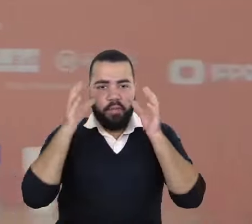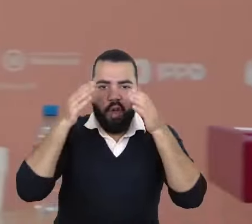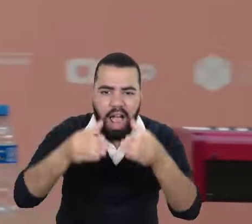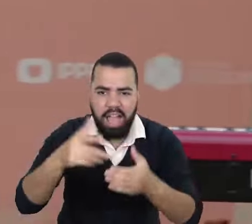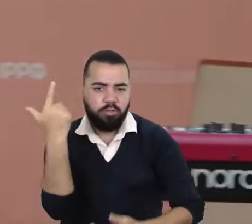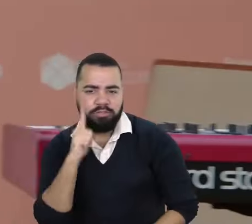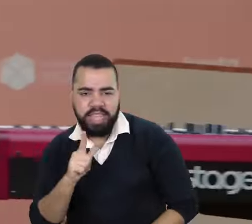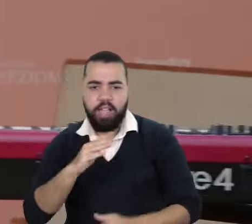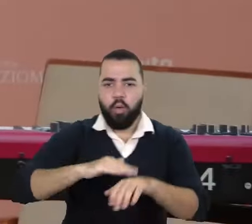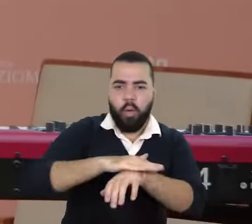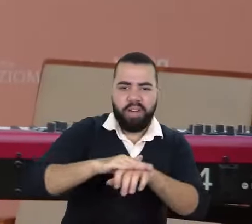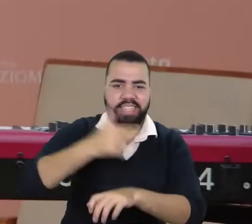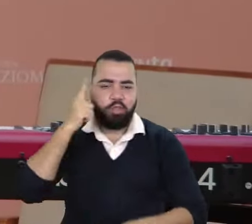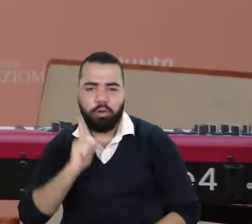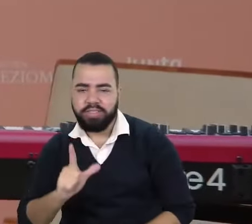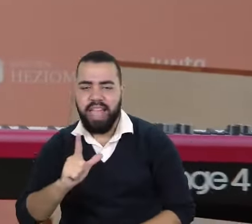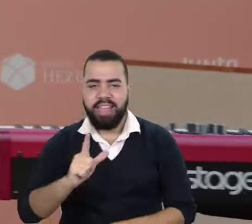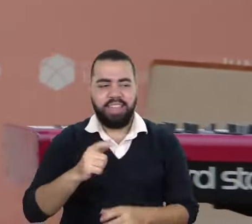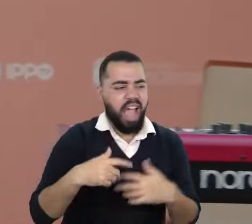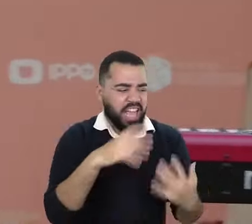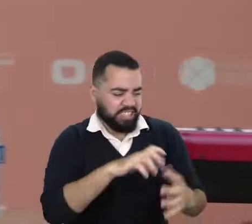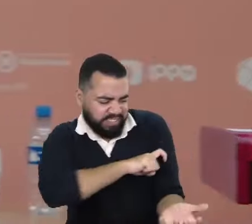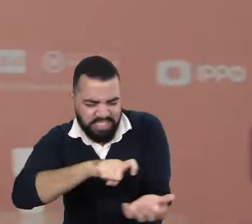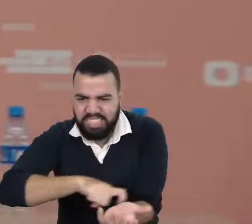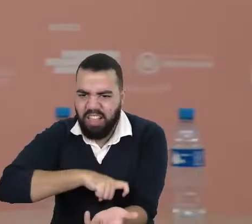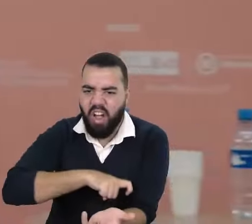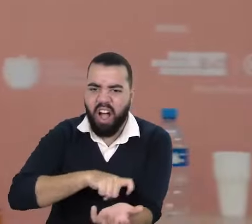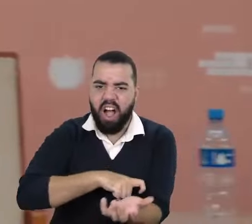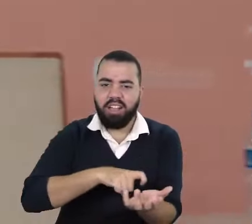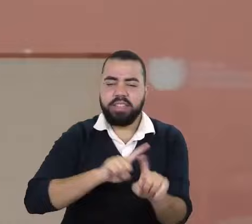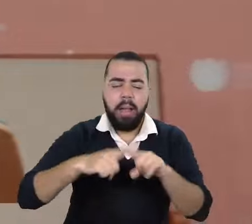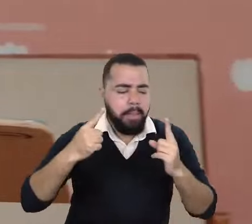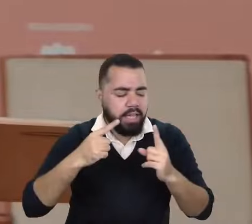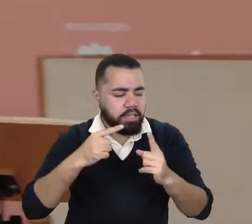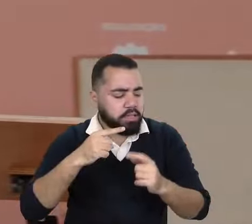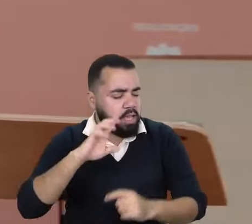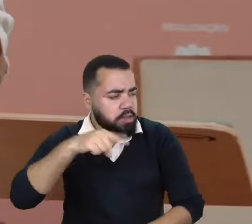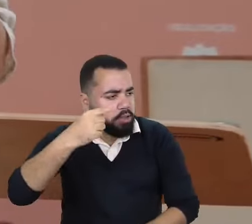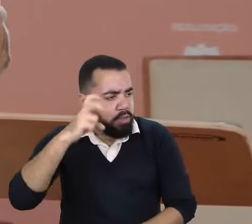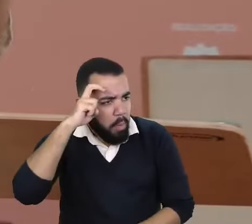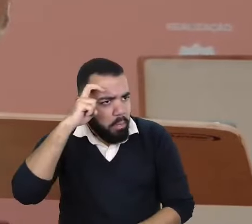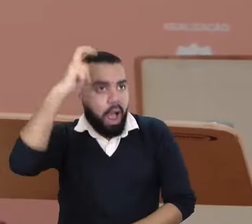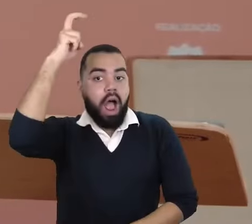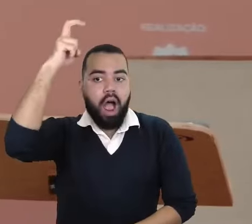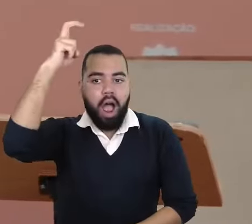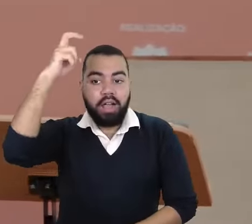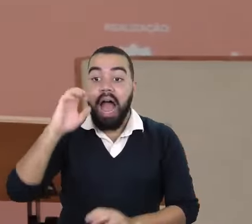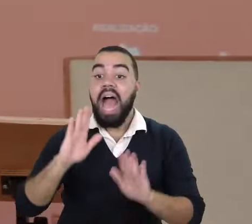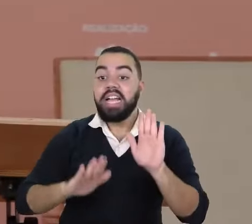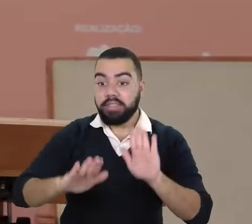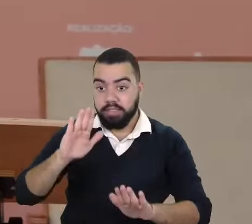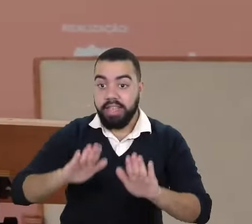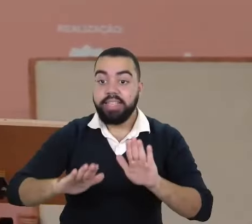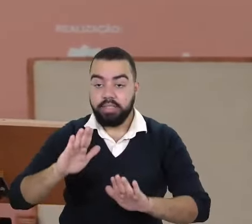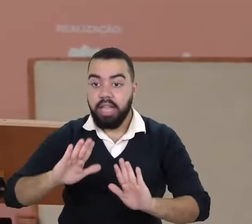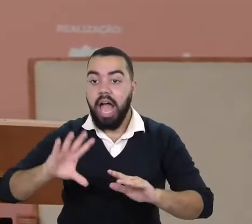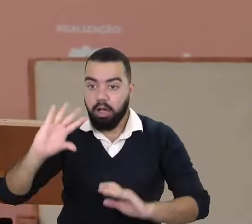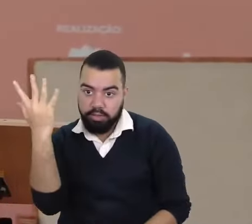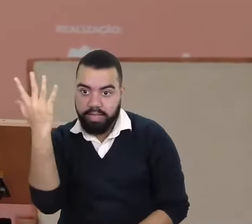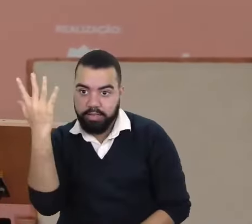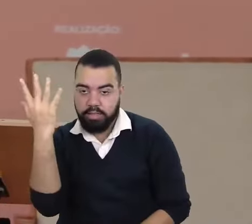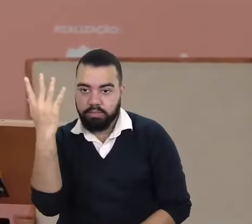direito, não consegue se comunicar direito, tudo irrita. Mas chega uma hora que pode ser que aconteça um salto de